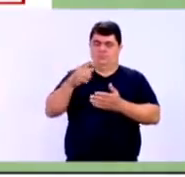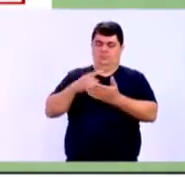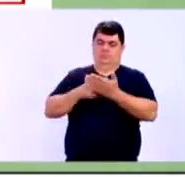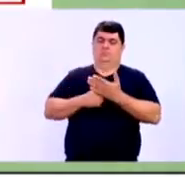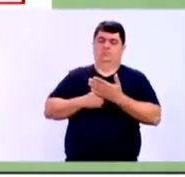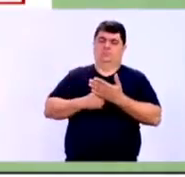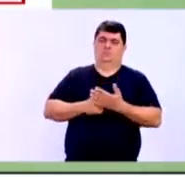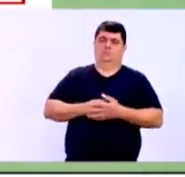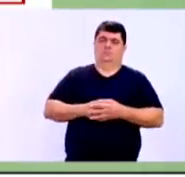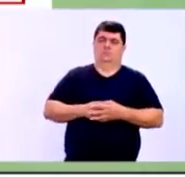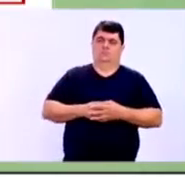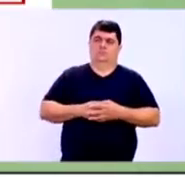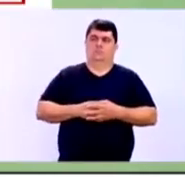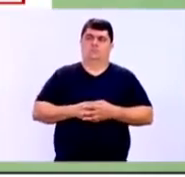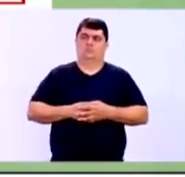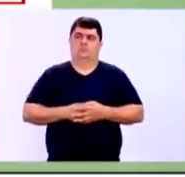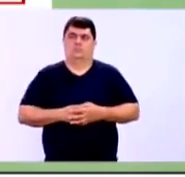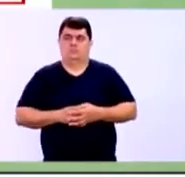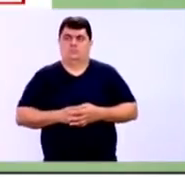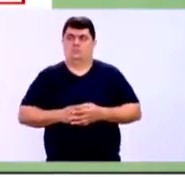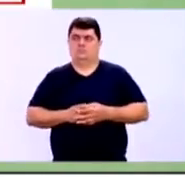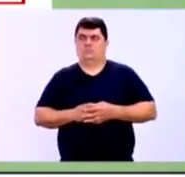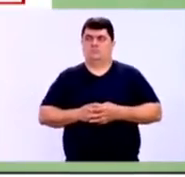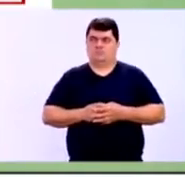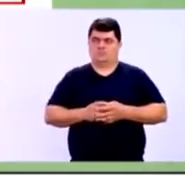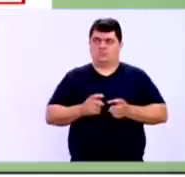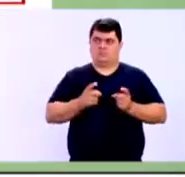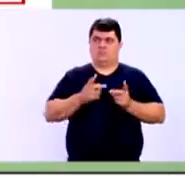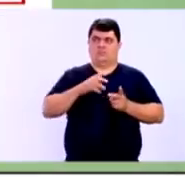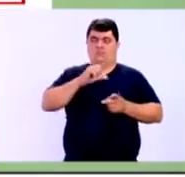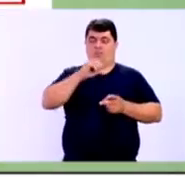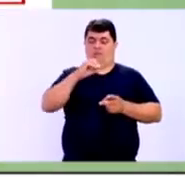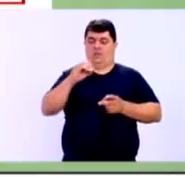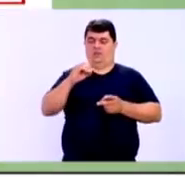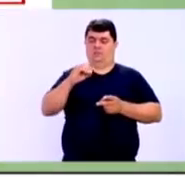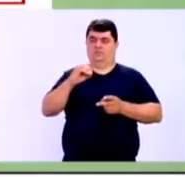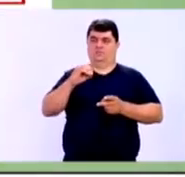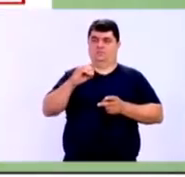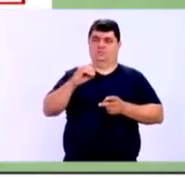aqui. Foi vendido 90, professor Ivan.